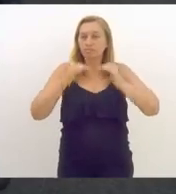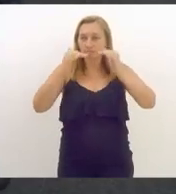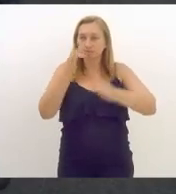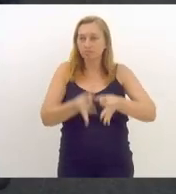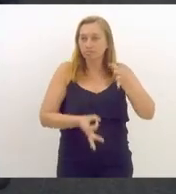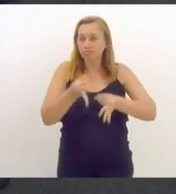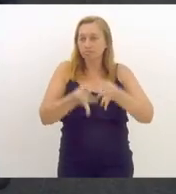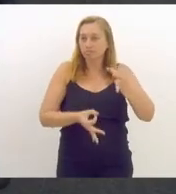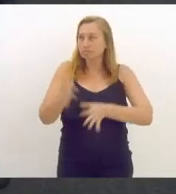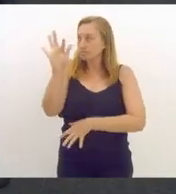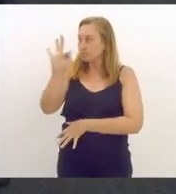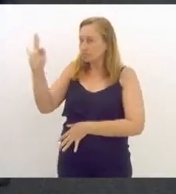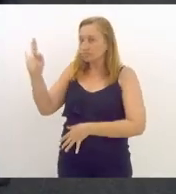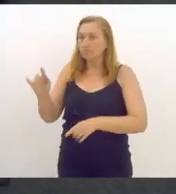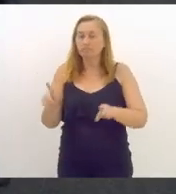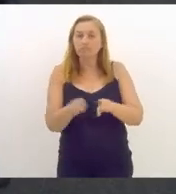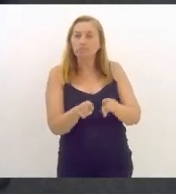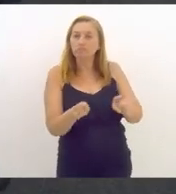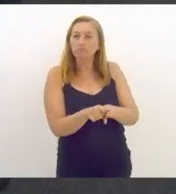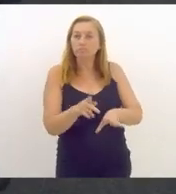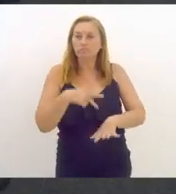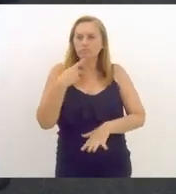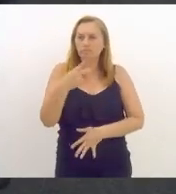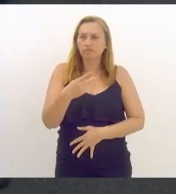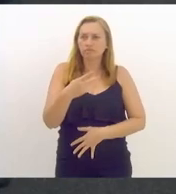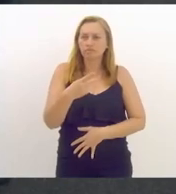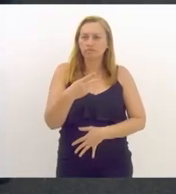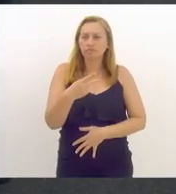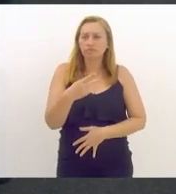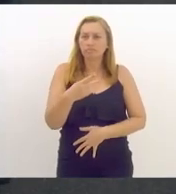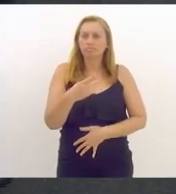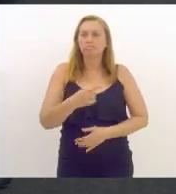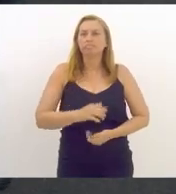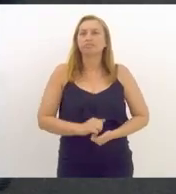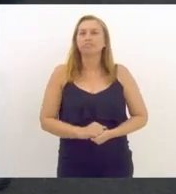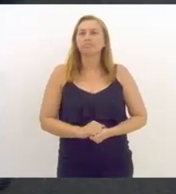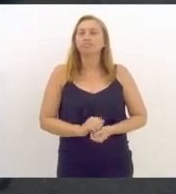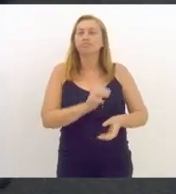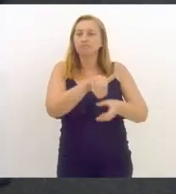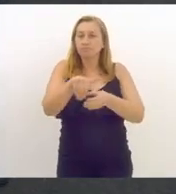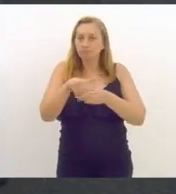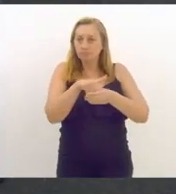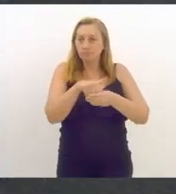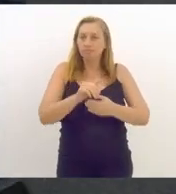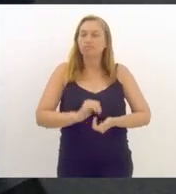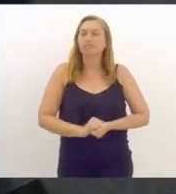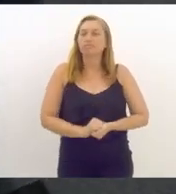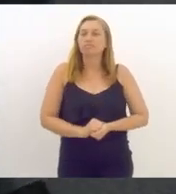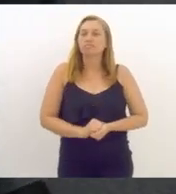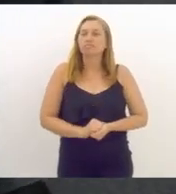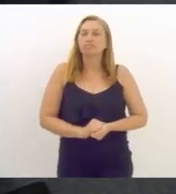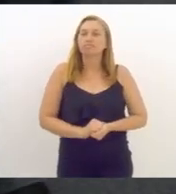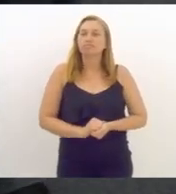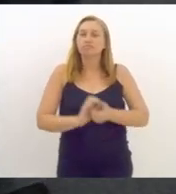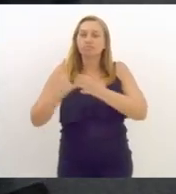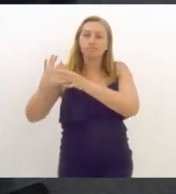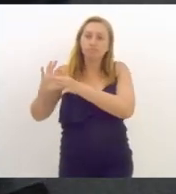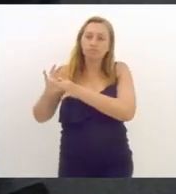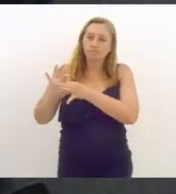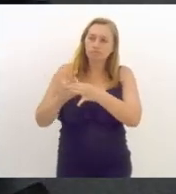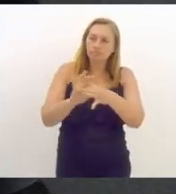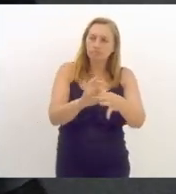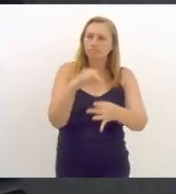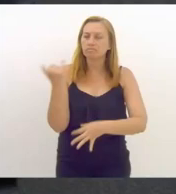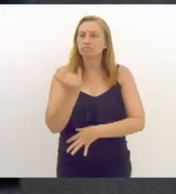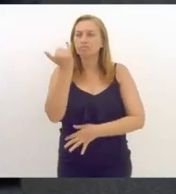o Tribunal Federal e também trazendo eh o Supremo Tribunal Eleitoral como a linha muito